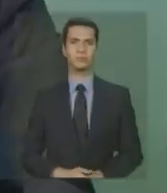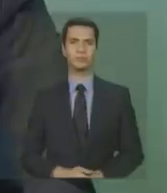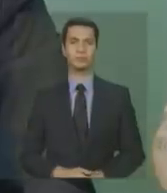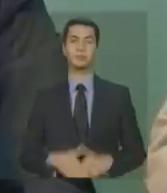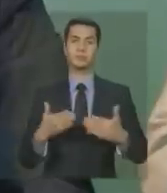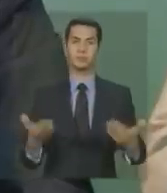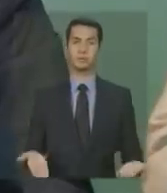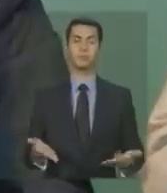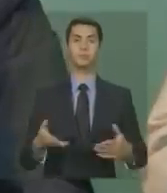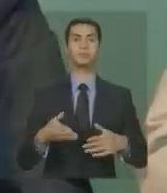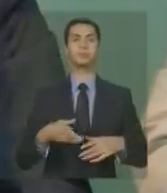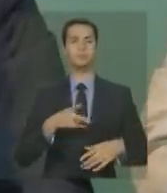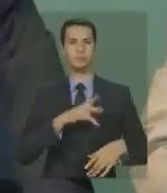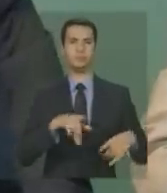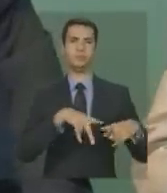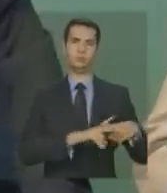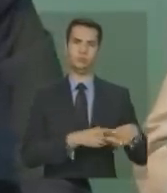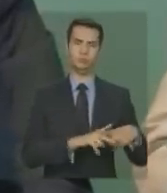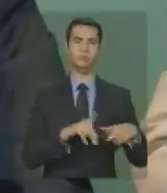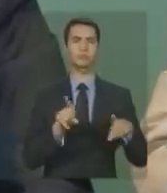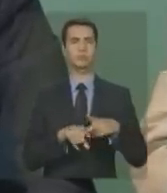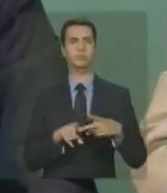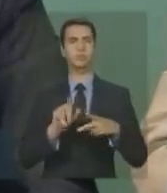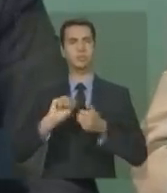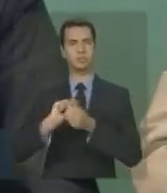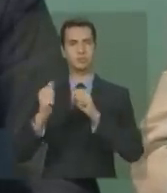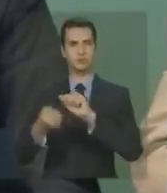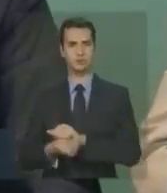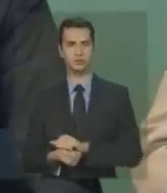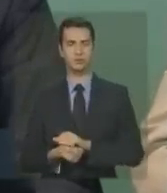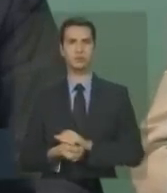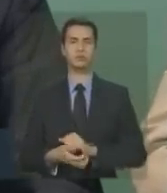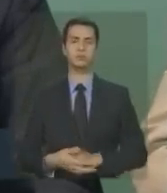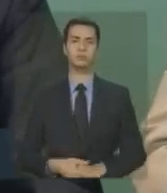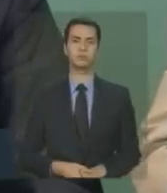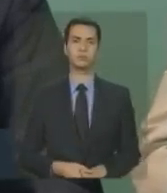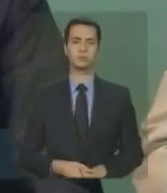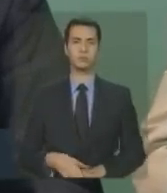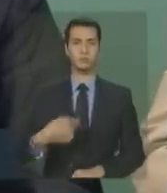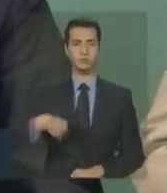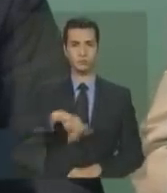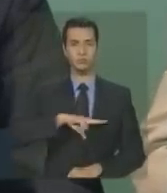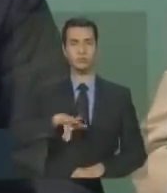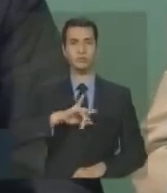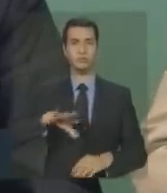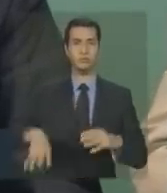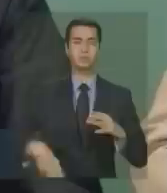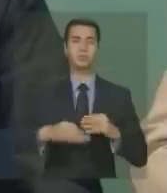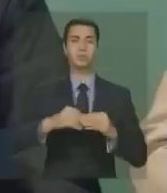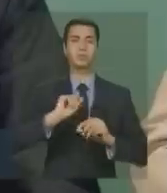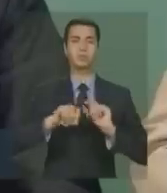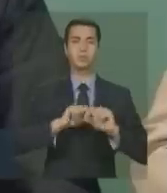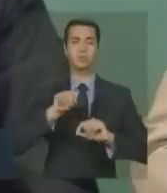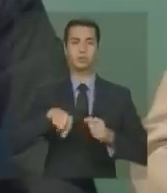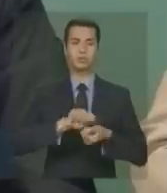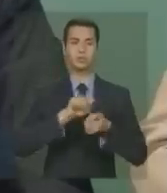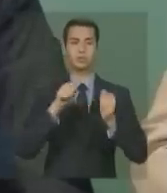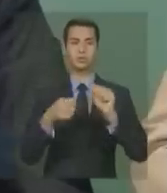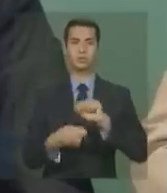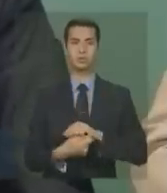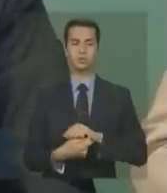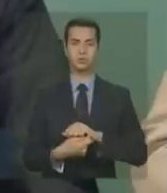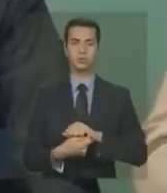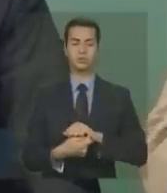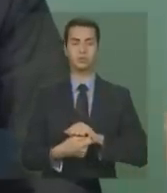processo de manutenção e adaptação normal que é um recurso de custeio nós estamos incluindo também uma adaptação que é uma adaptação um método mais um